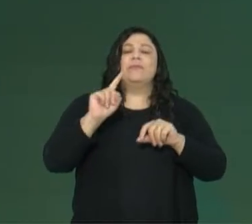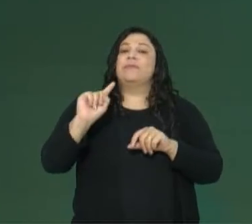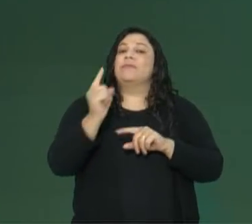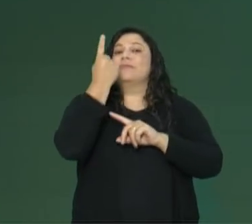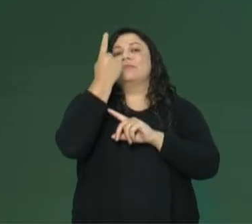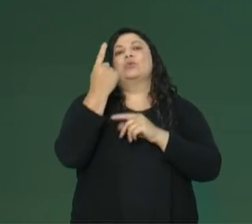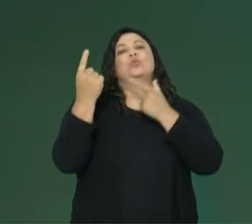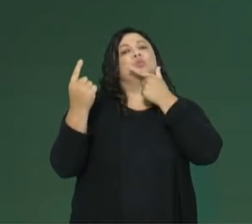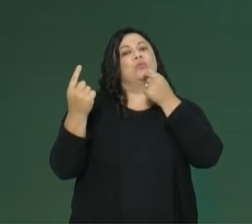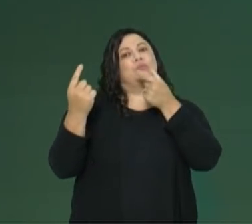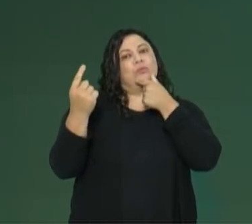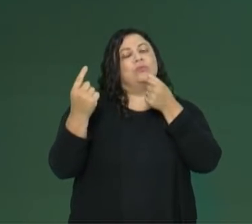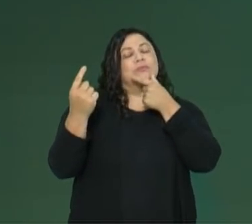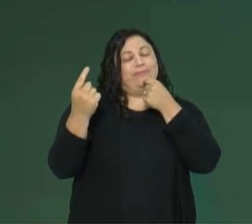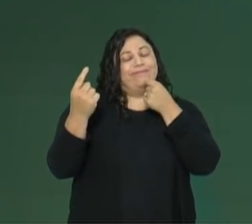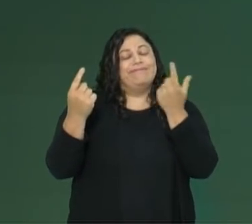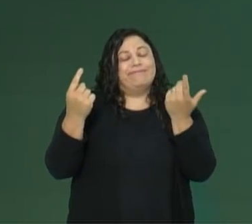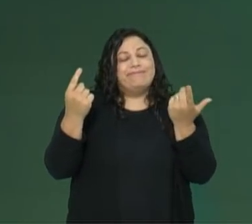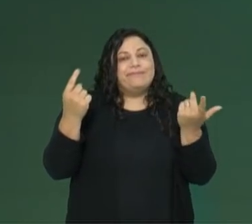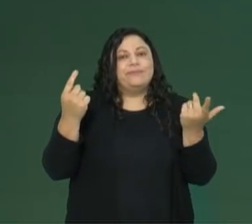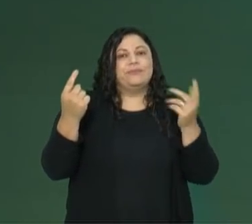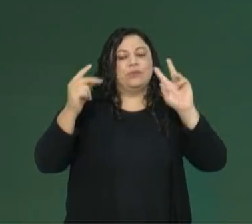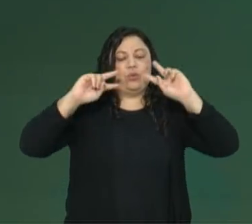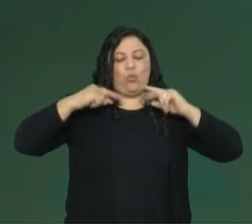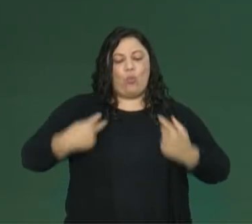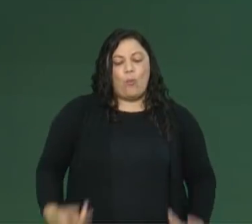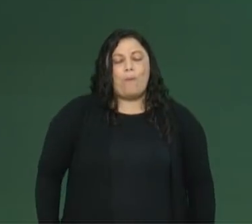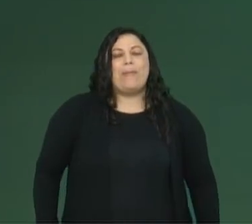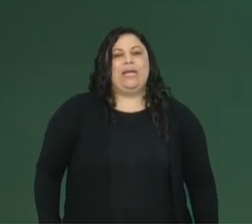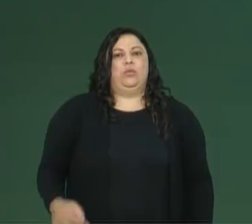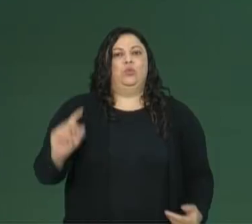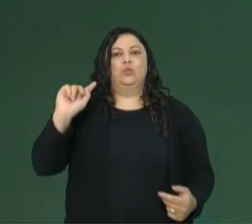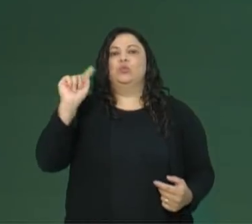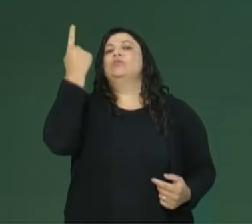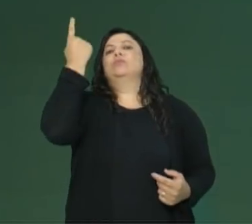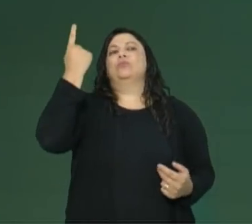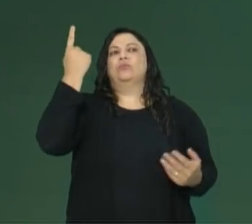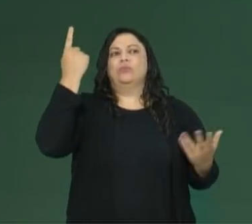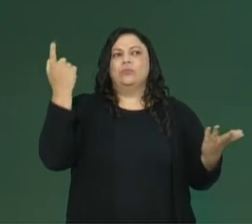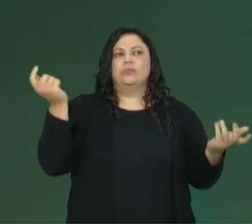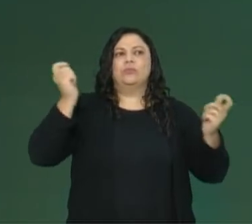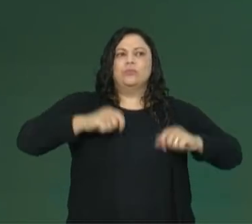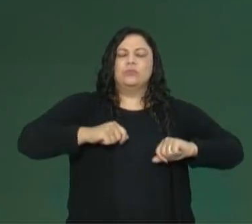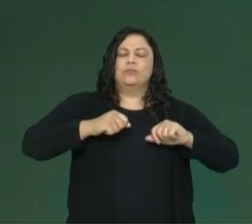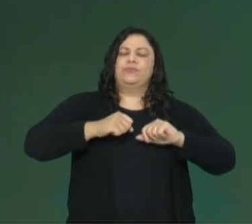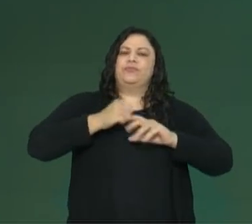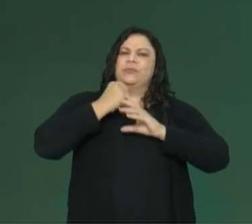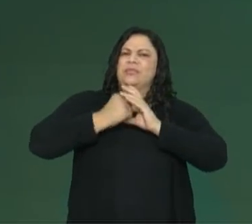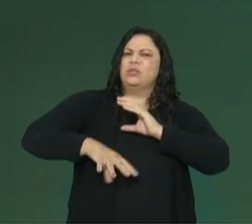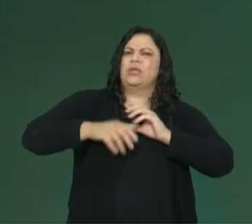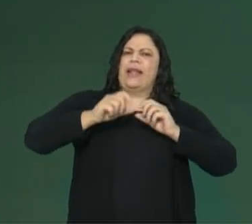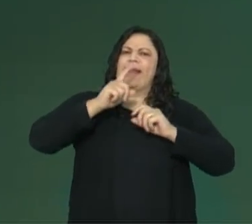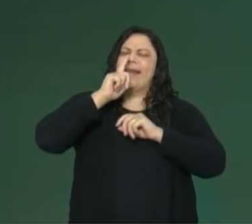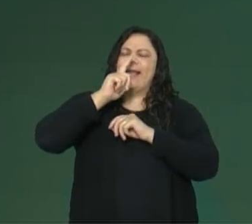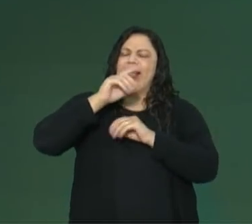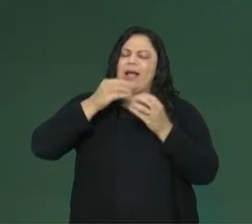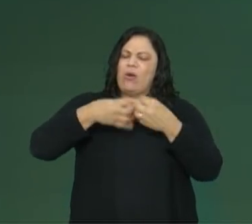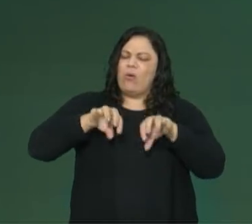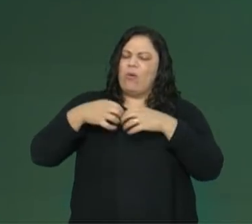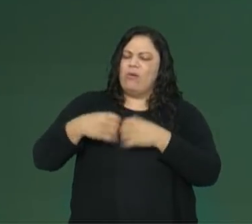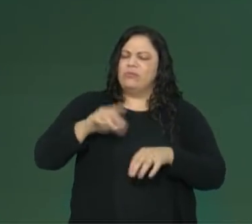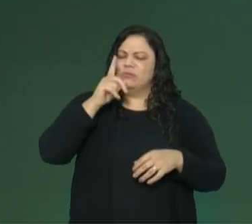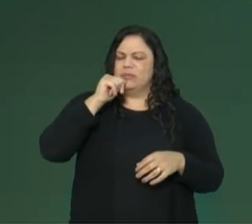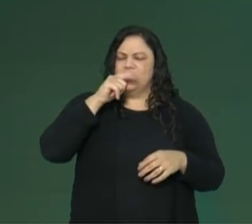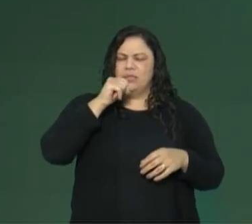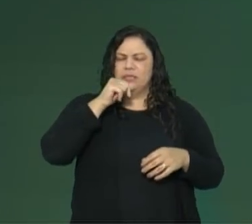é o homem e, além de você poder ingerir os ovos na água, nos alimentos, você